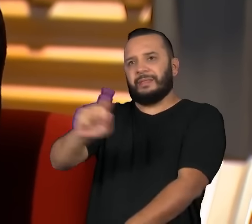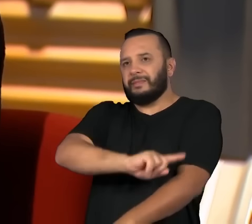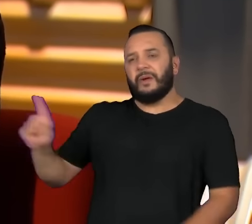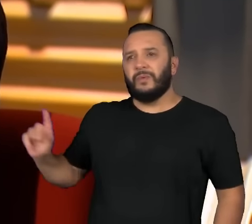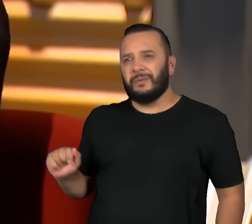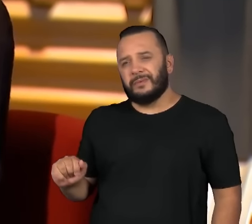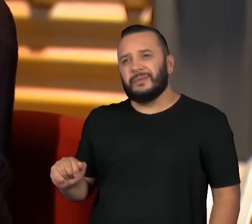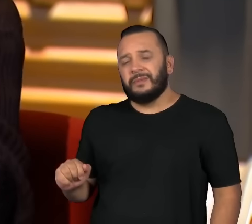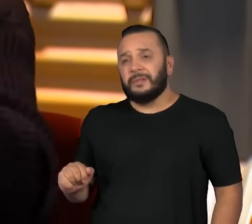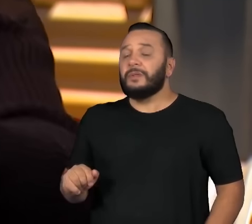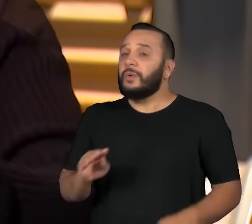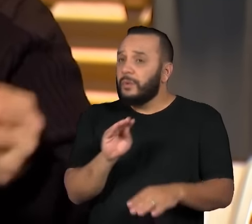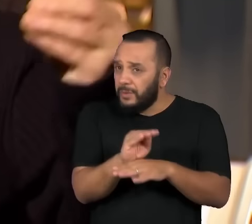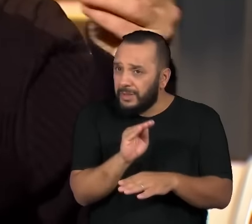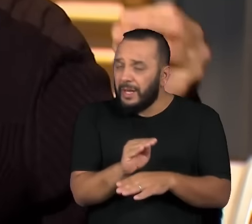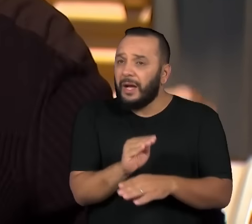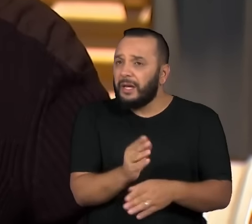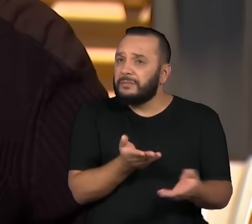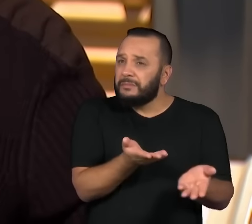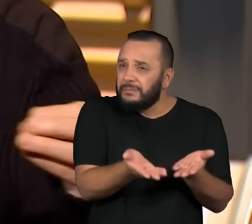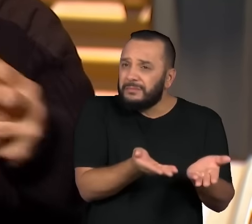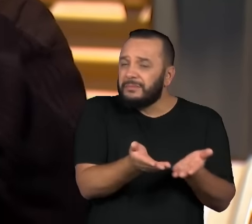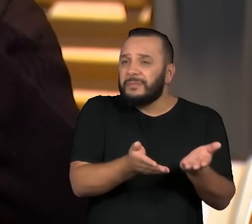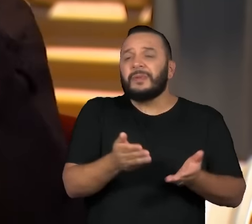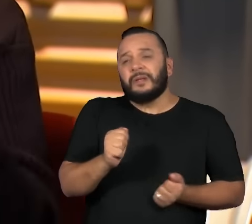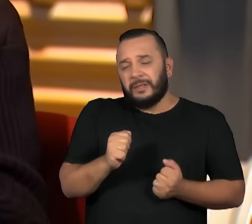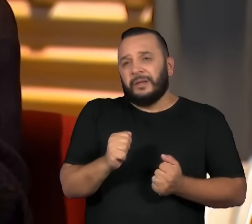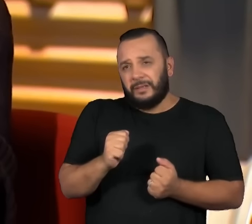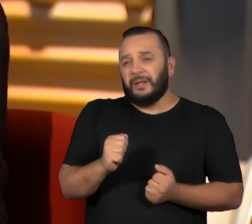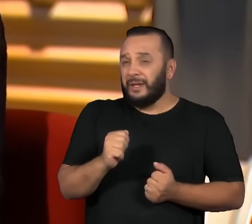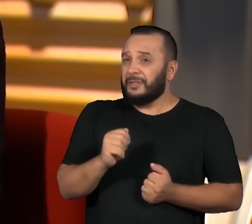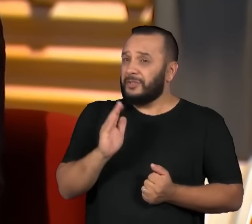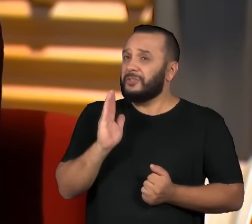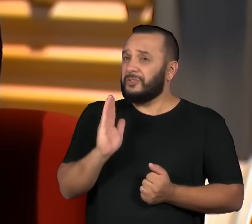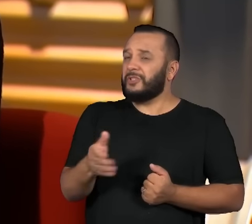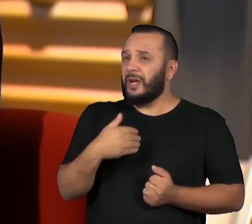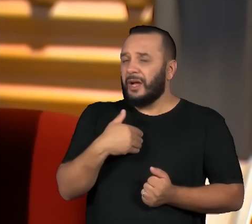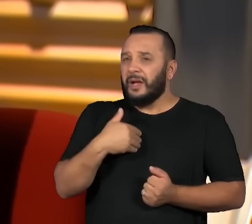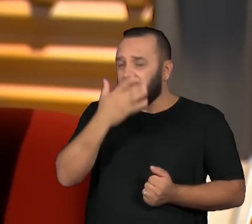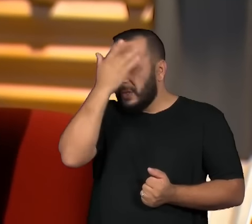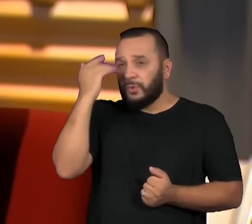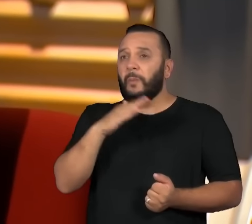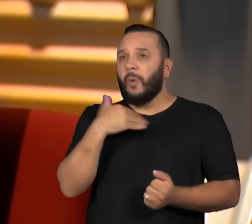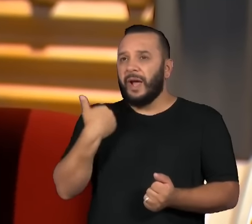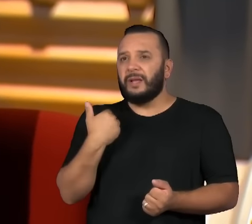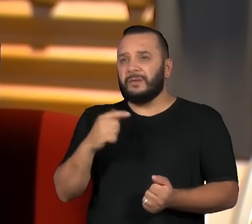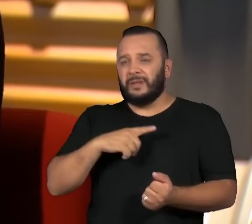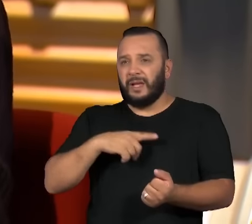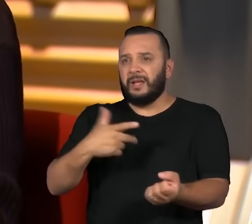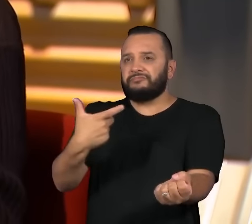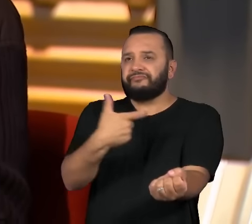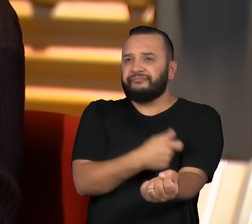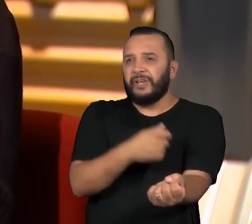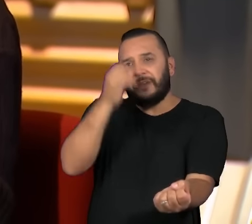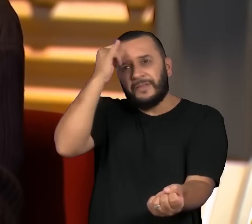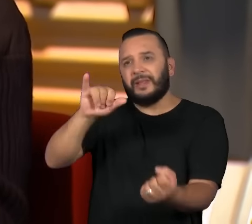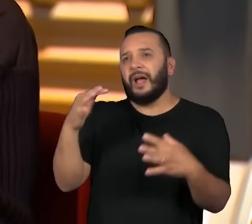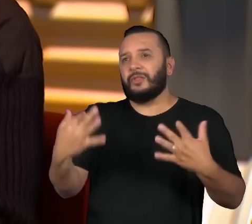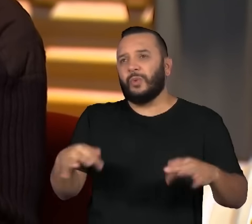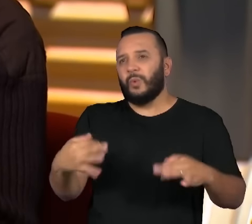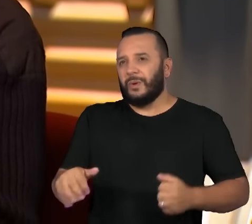cuidado paliativo não é só morfina para quem está morrendo. Sim. Você dá condições de uma pessoa ter uma vida com uma